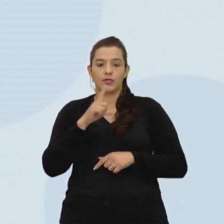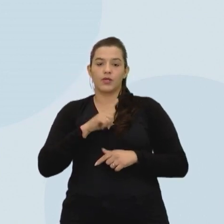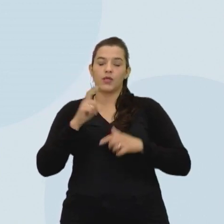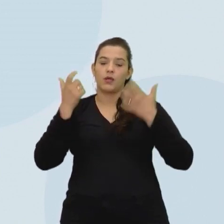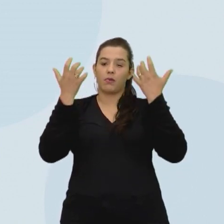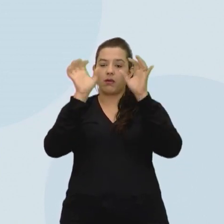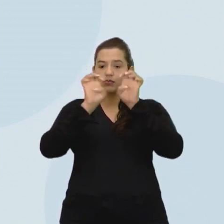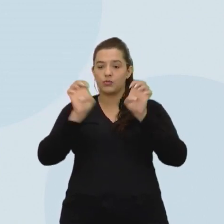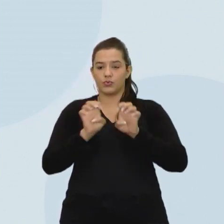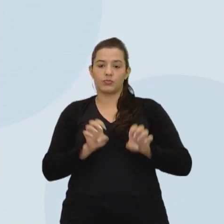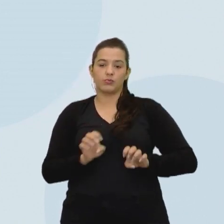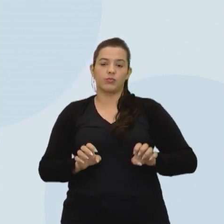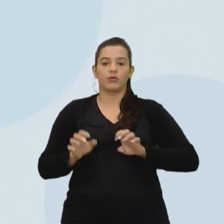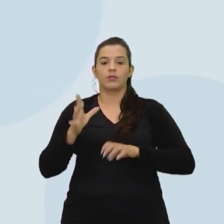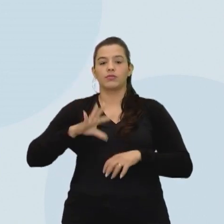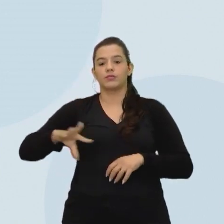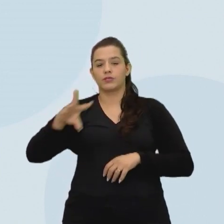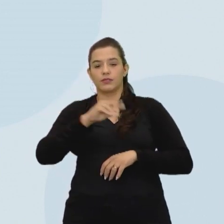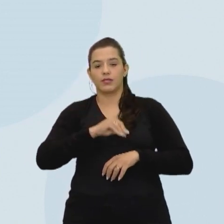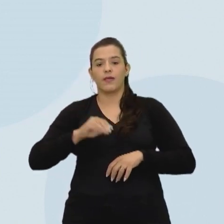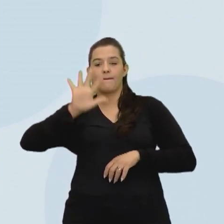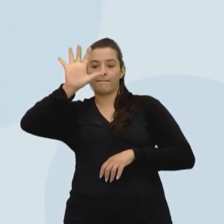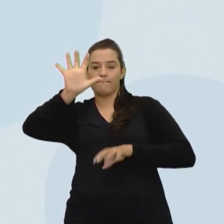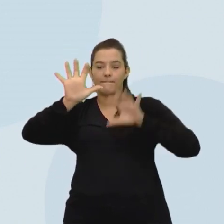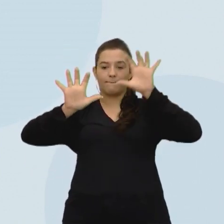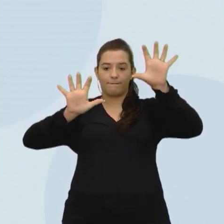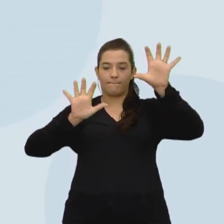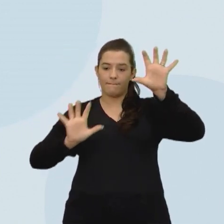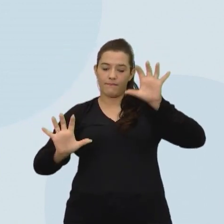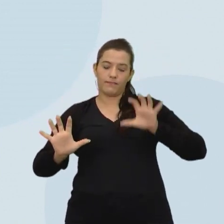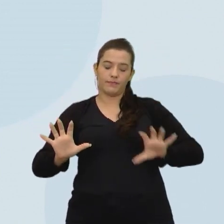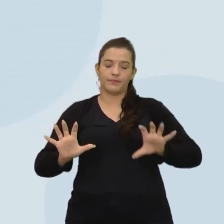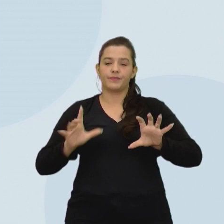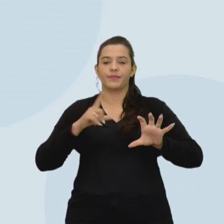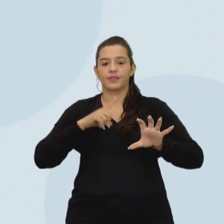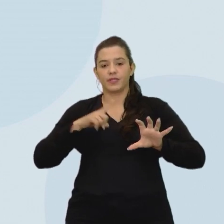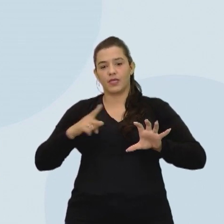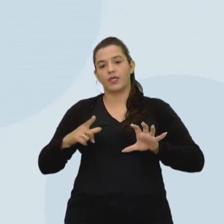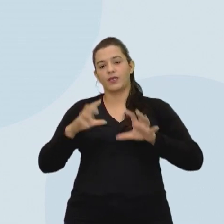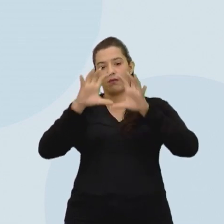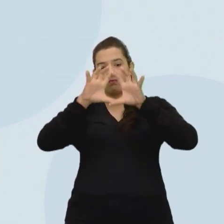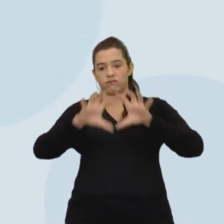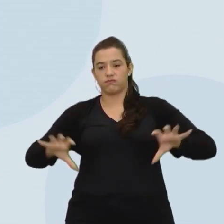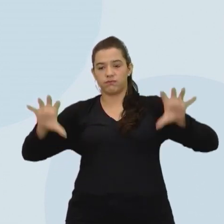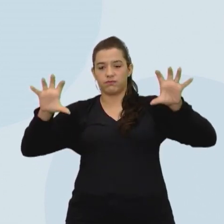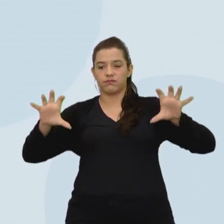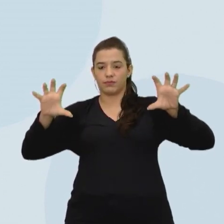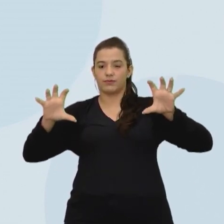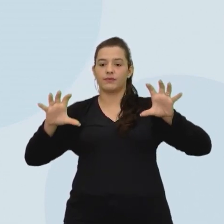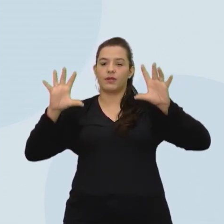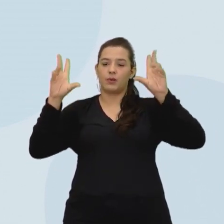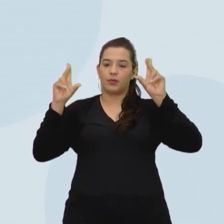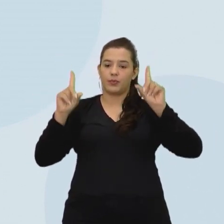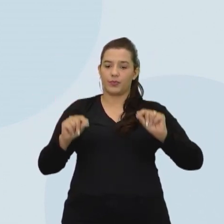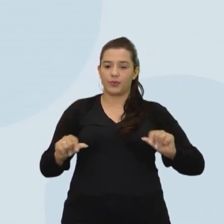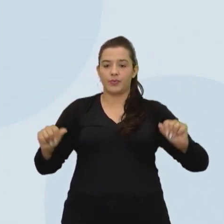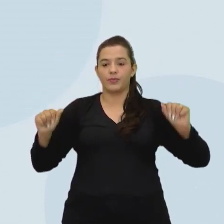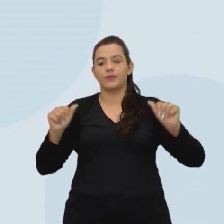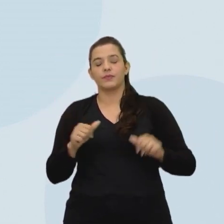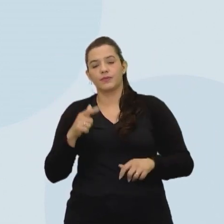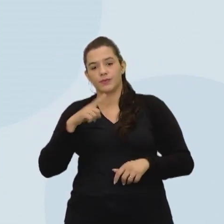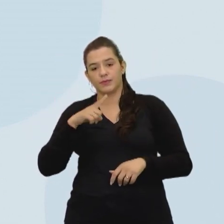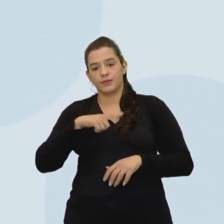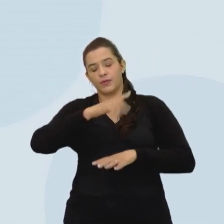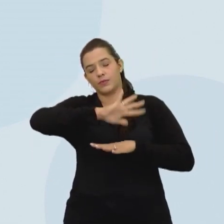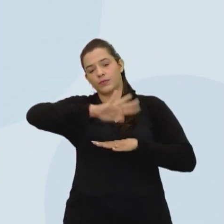aí da estrutura, né, das placas tectônicas aí, proporcionando um desgaste maior desse relevo aí através